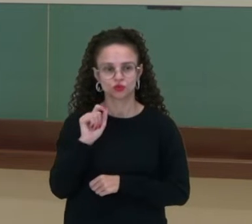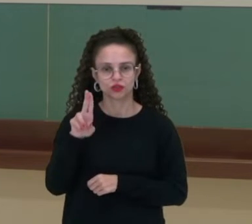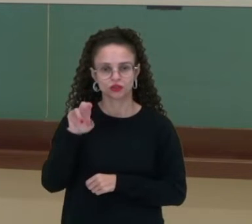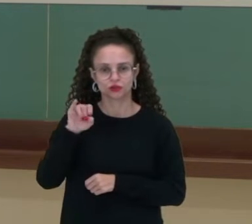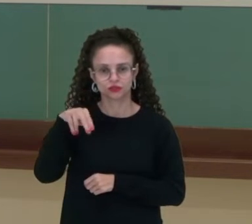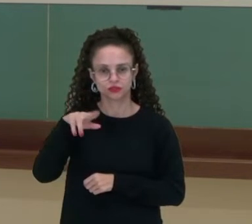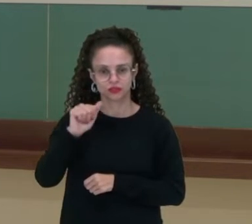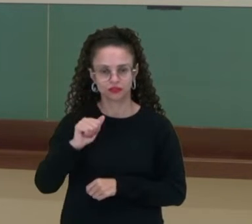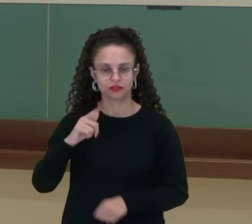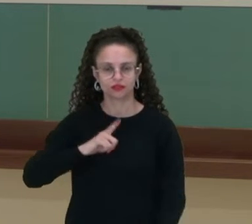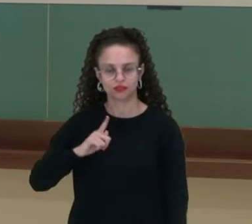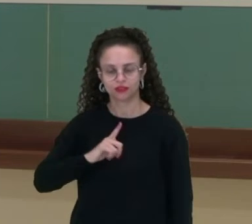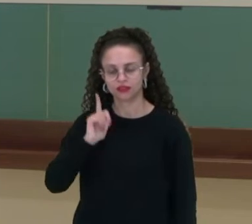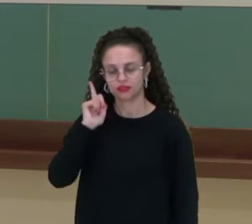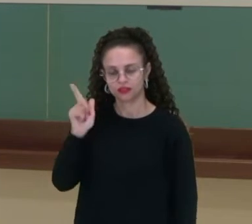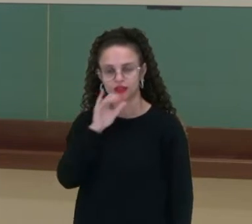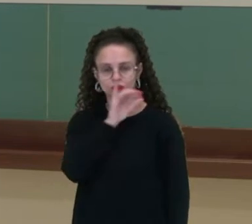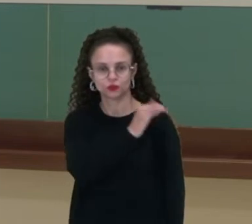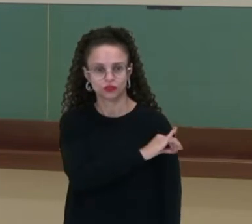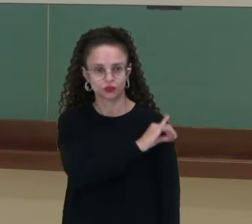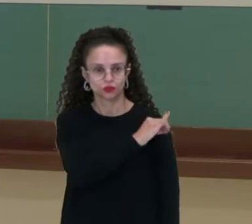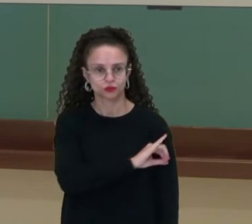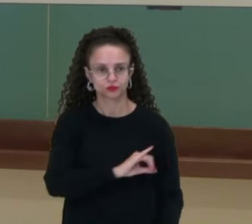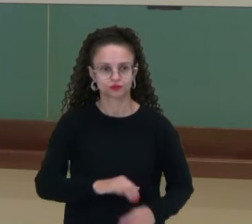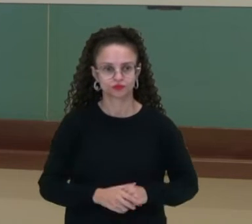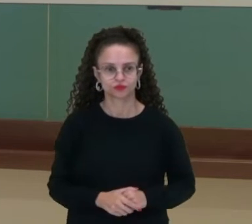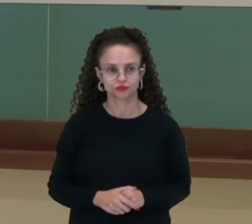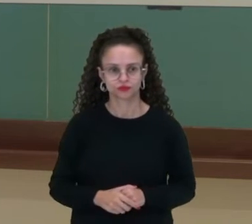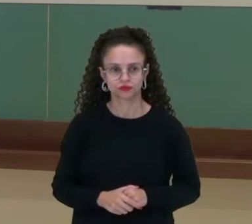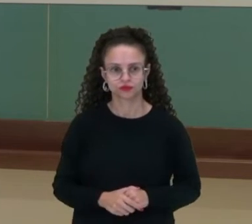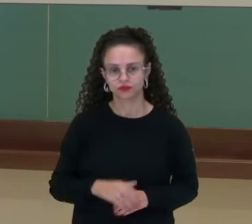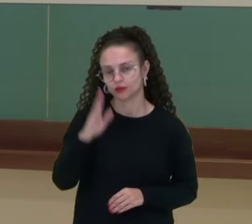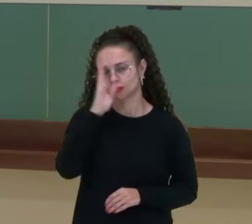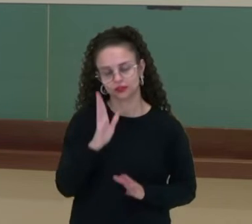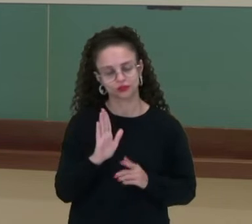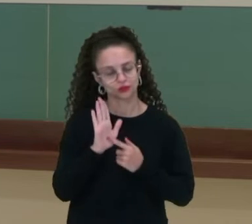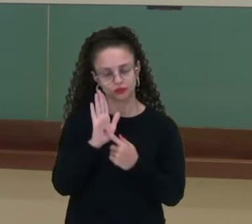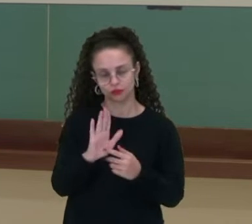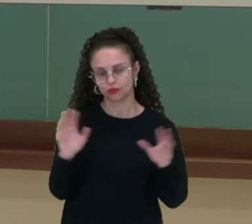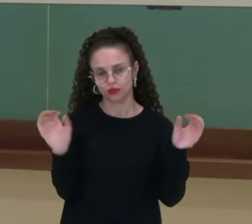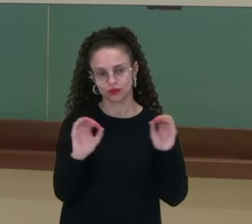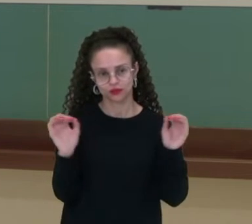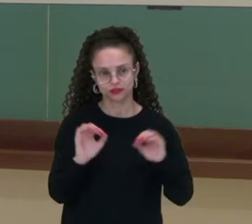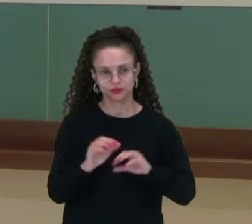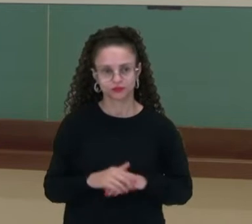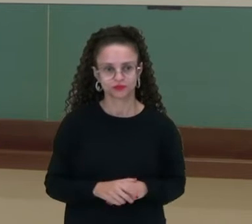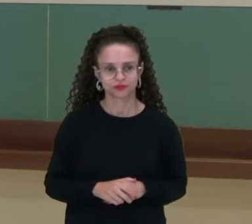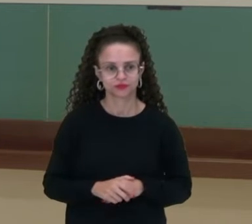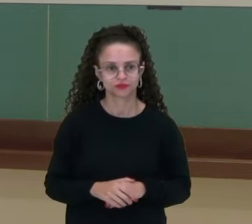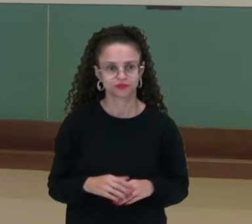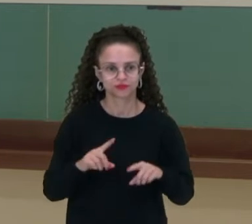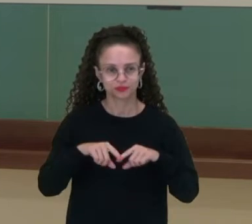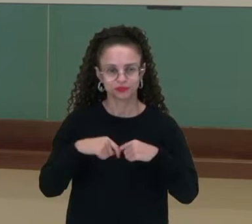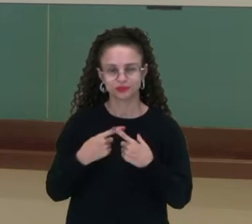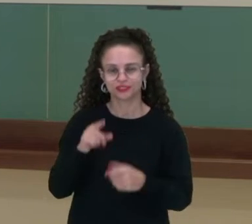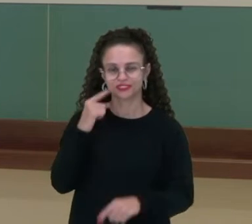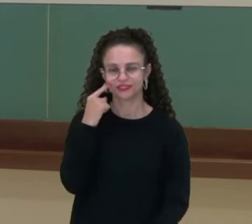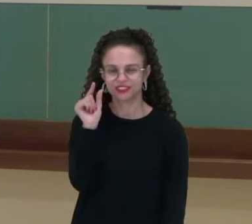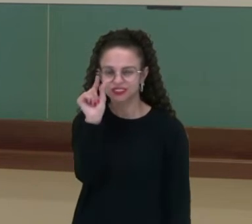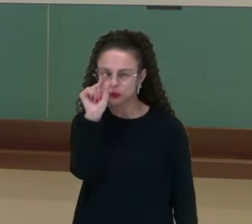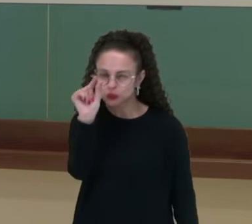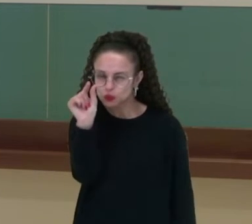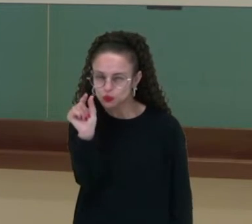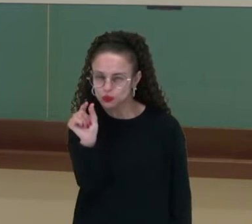dos Reis, tá bom? Muito bem, então aqui no caso o Brasil não está representado, né? Por isso que vocês veem o Brasil nessa forma assim, né?